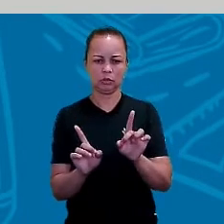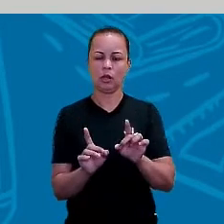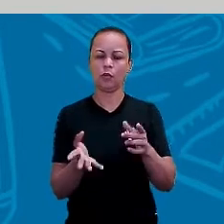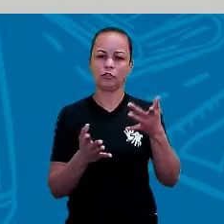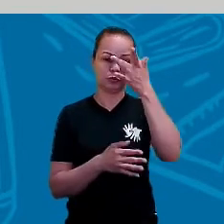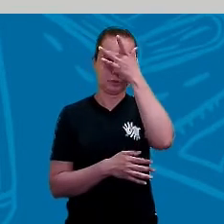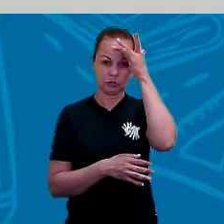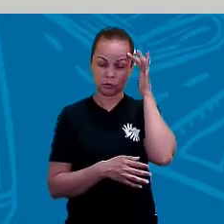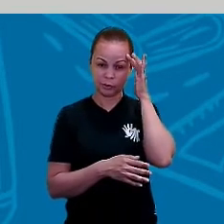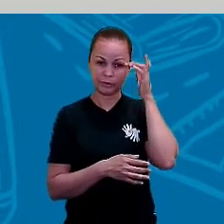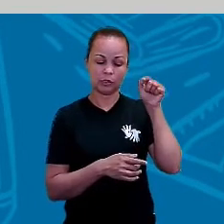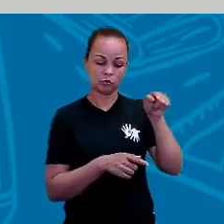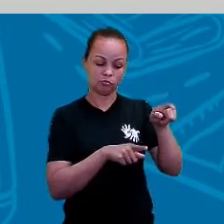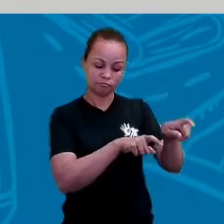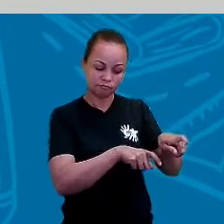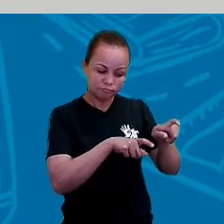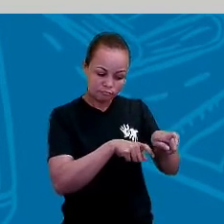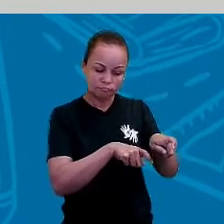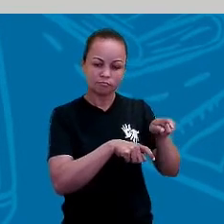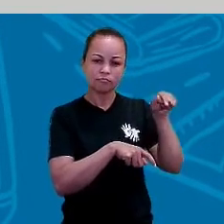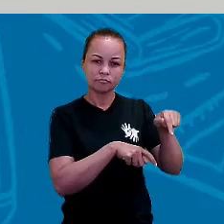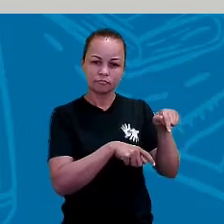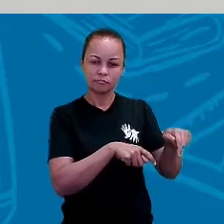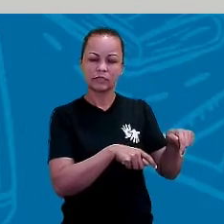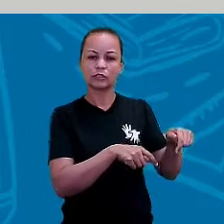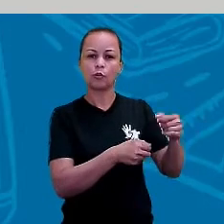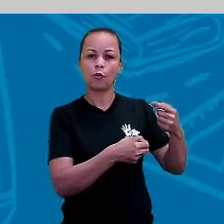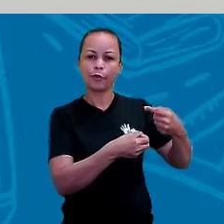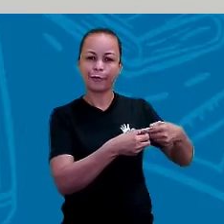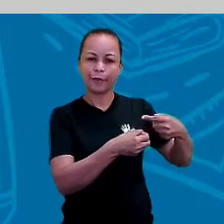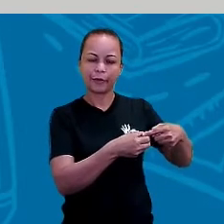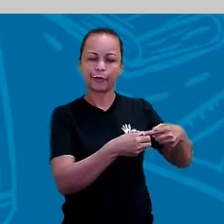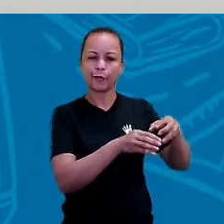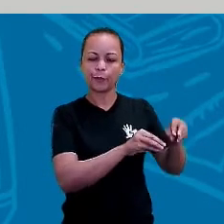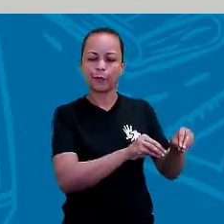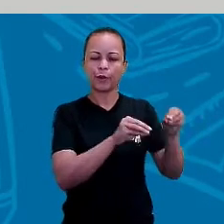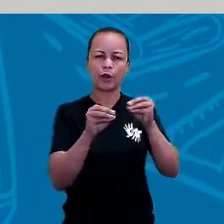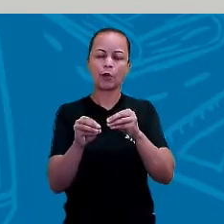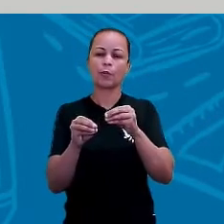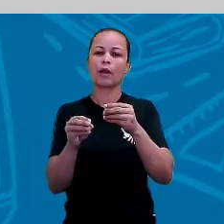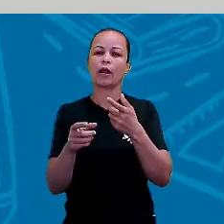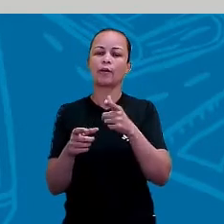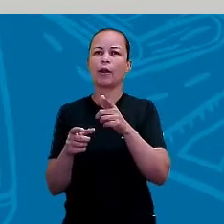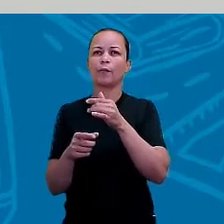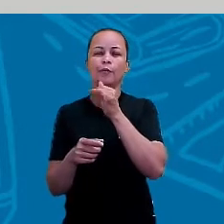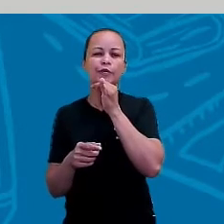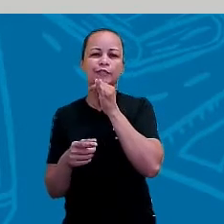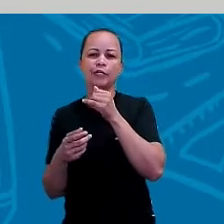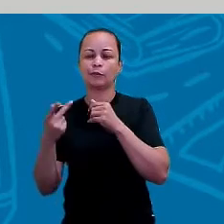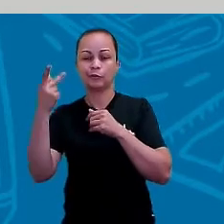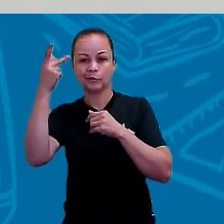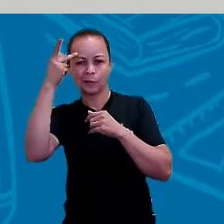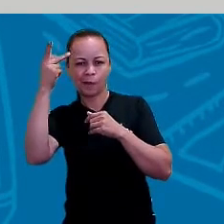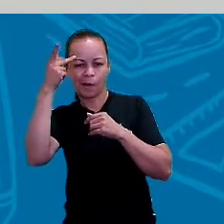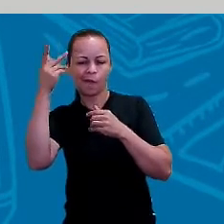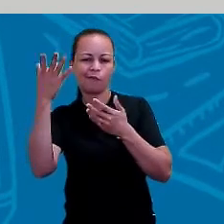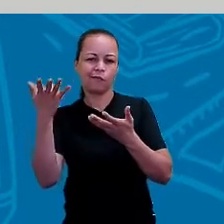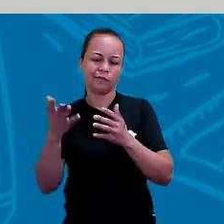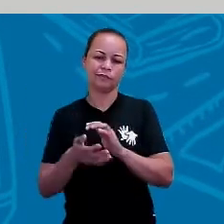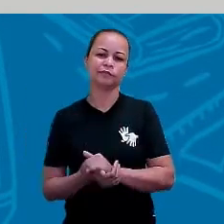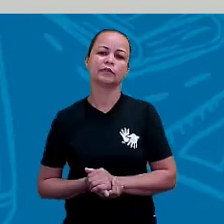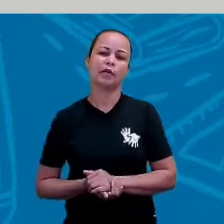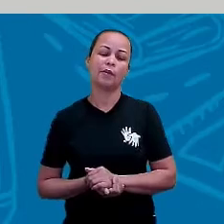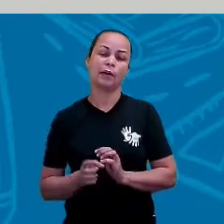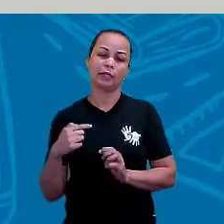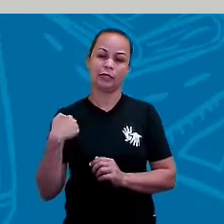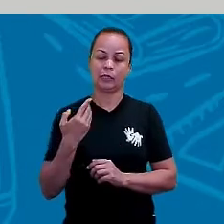saíam da zona rural, saíam do interior para ir geralmente para São Paulo. Vou falar sobre isso na próxima aula, mas já para a gente entender